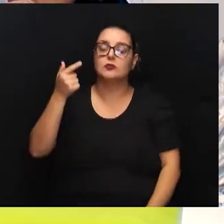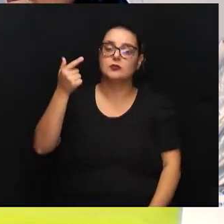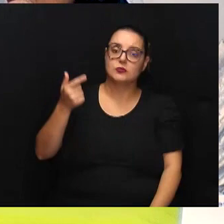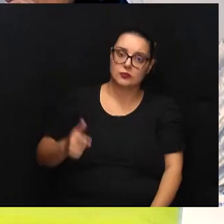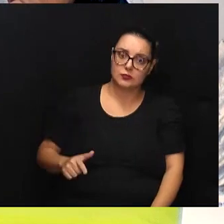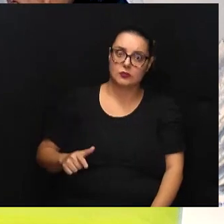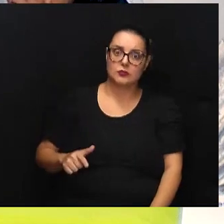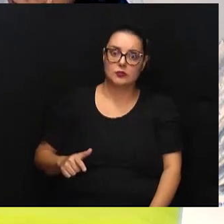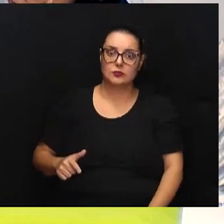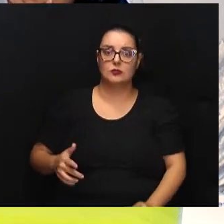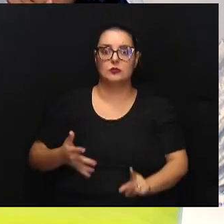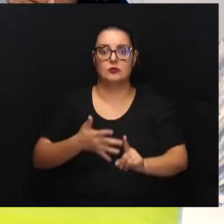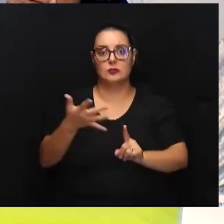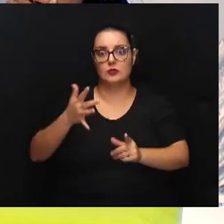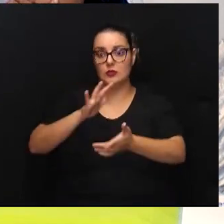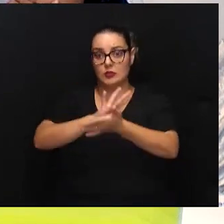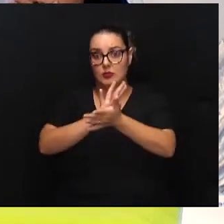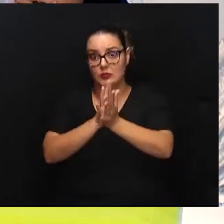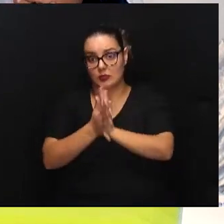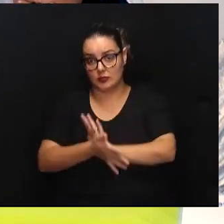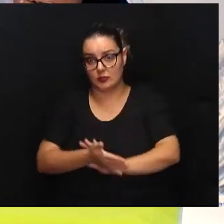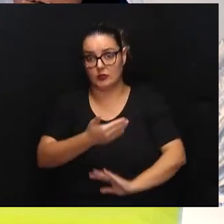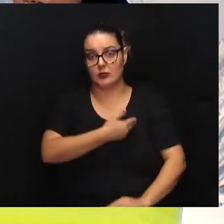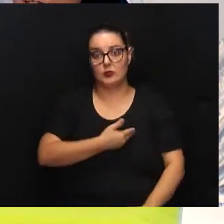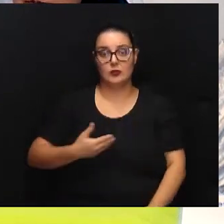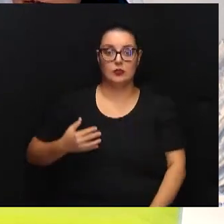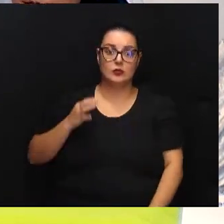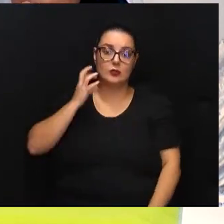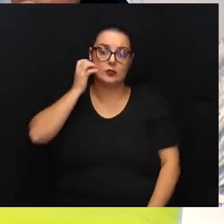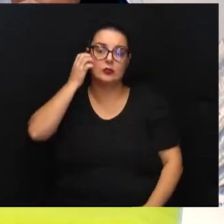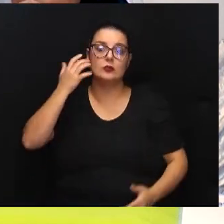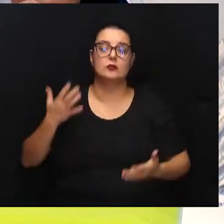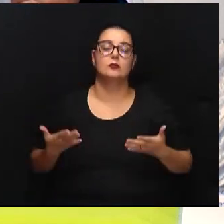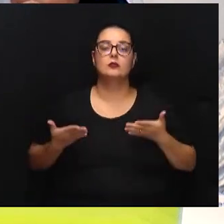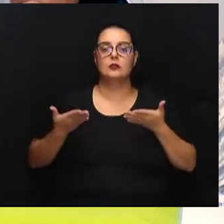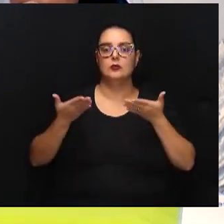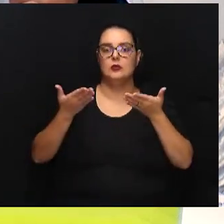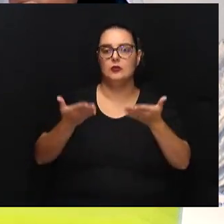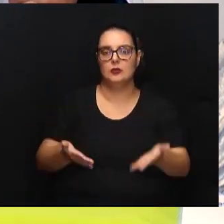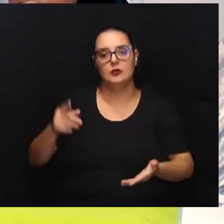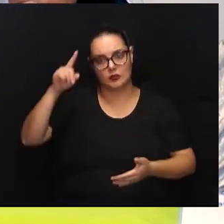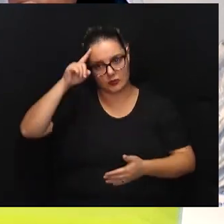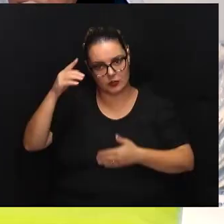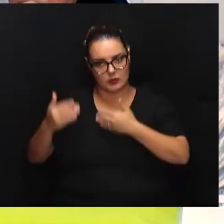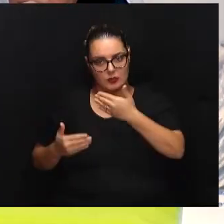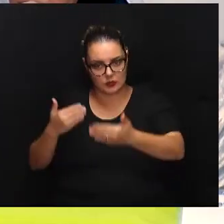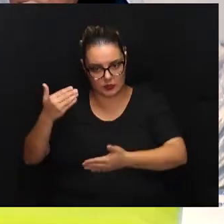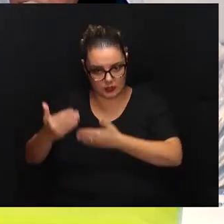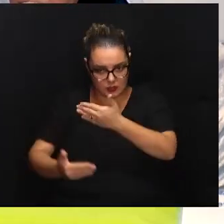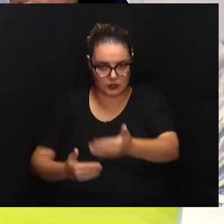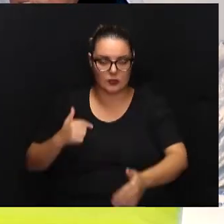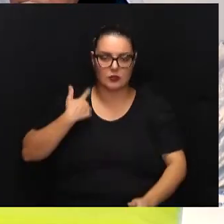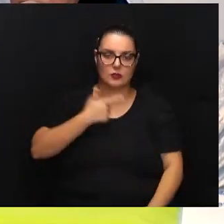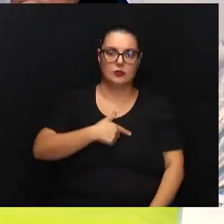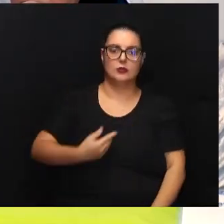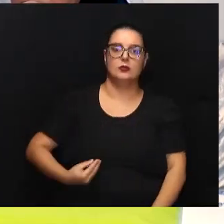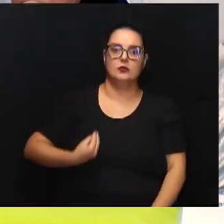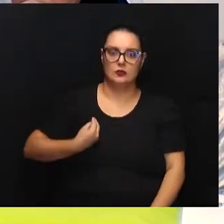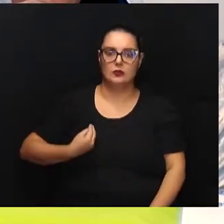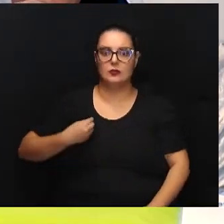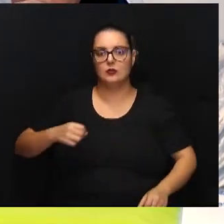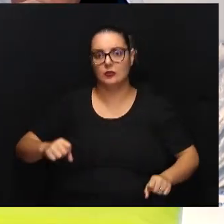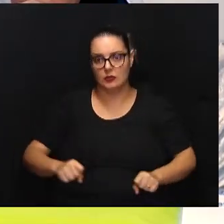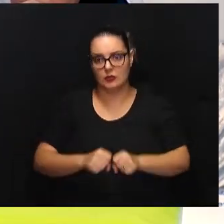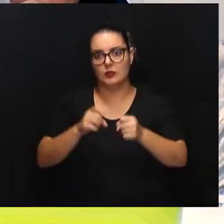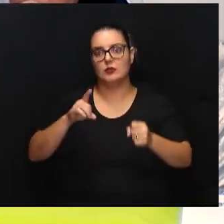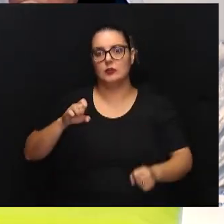governo Tarcísio vem colocando cotidianamente nas nossas vidas, o desmonte da política LGBT que o